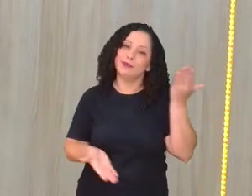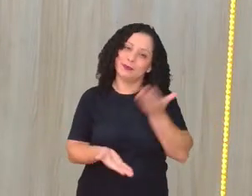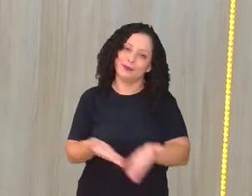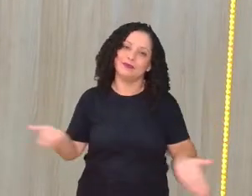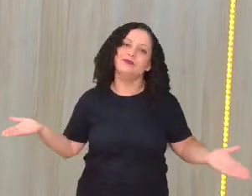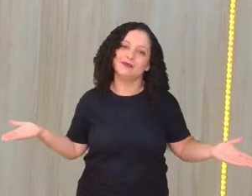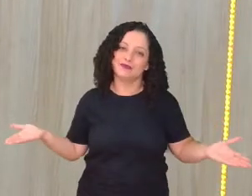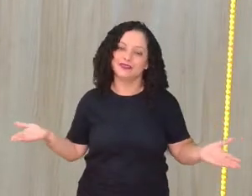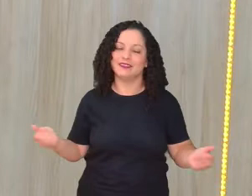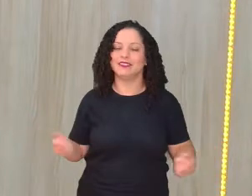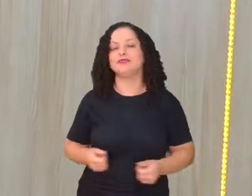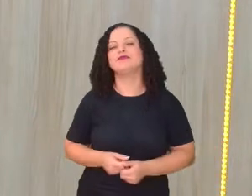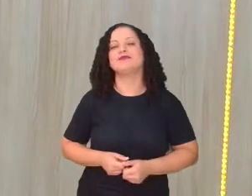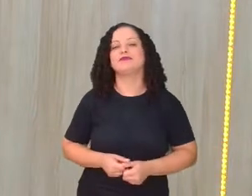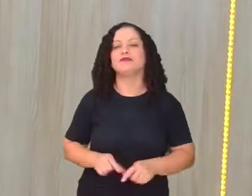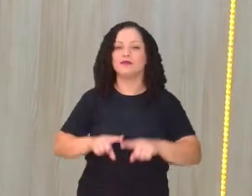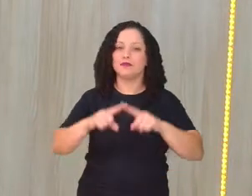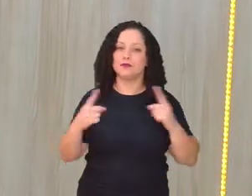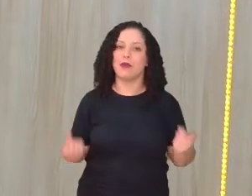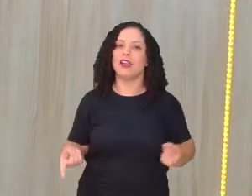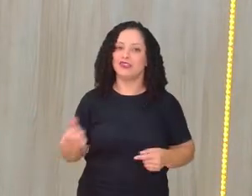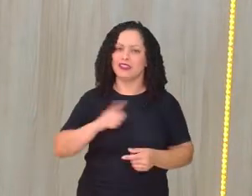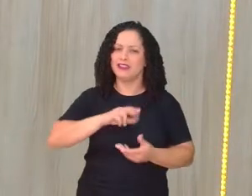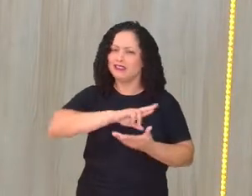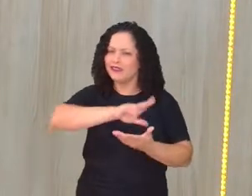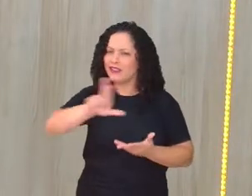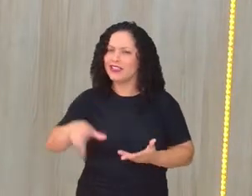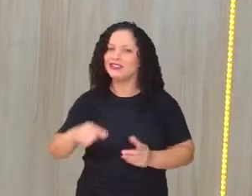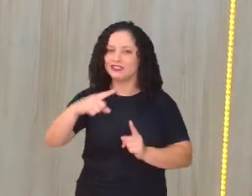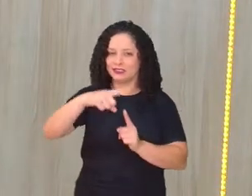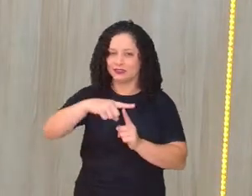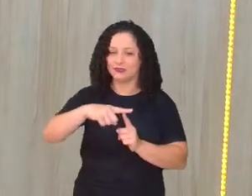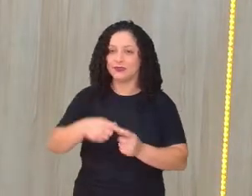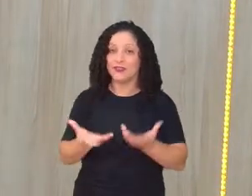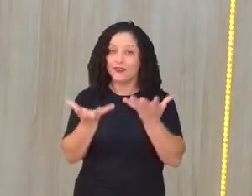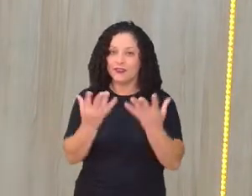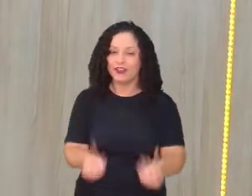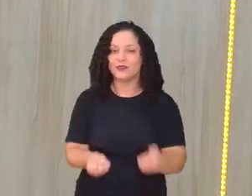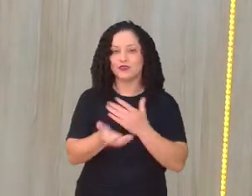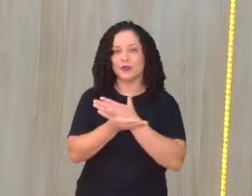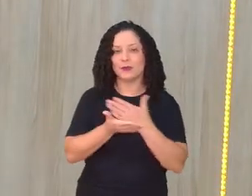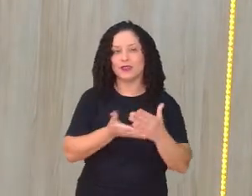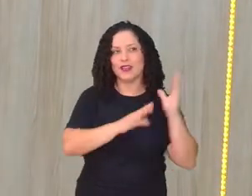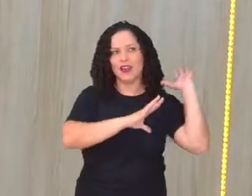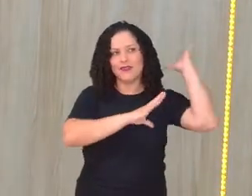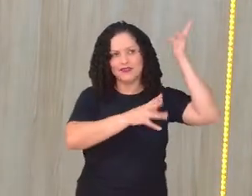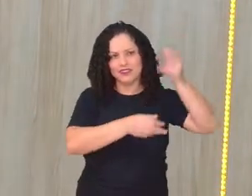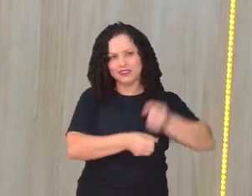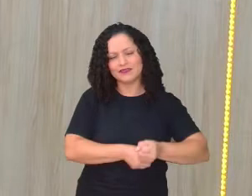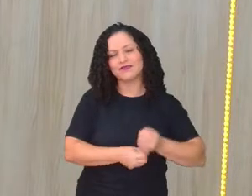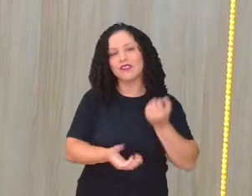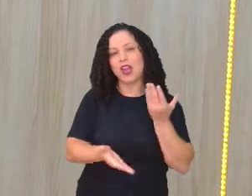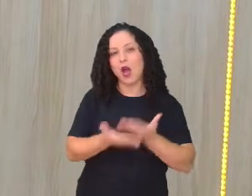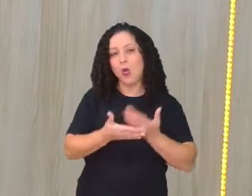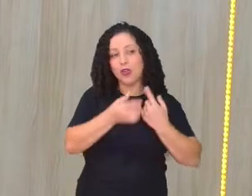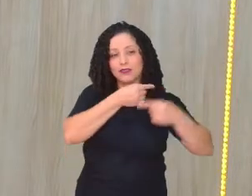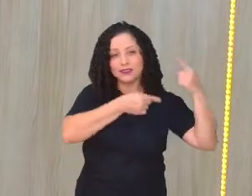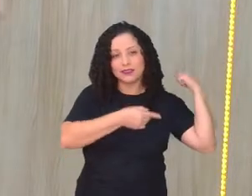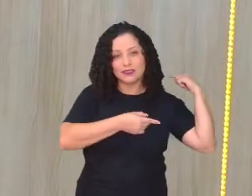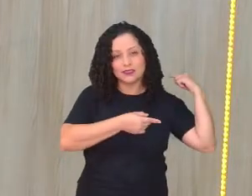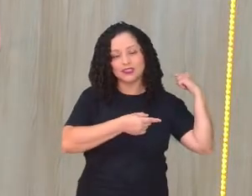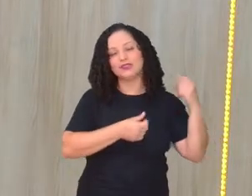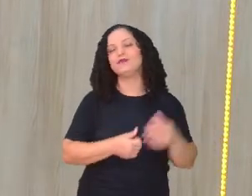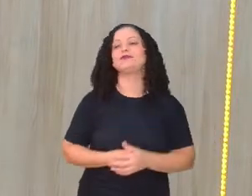quer realmente. Mas vocês têm várias formas de assistir. Vamos para a aula, né? Vamos começar revisando o que a gente viu na aula passada. Na